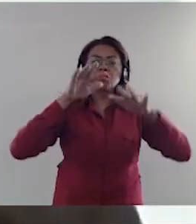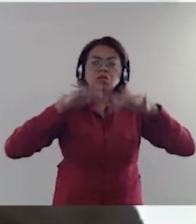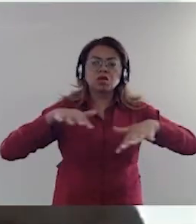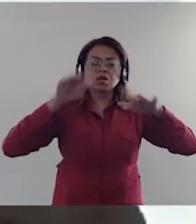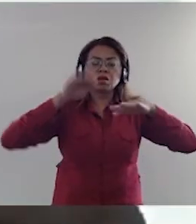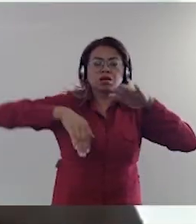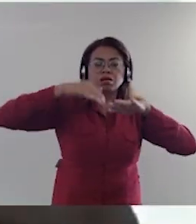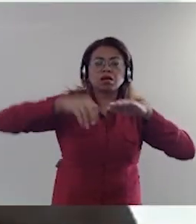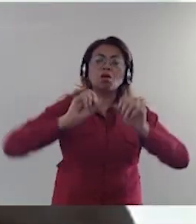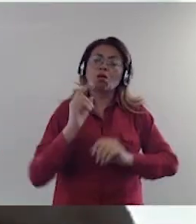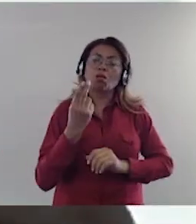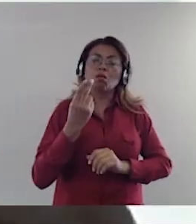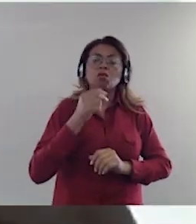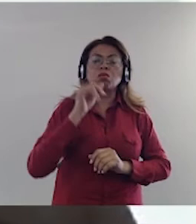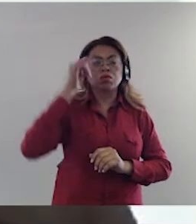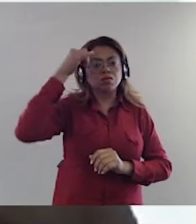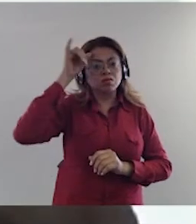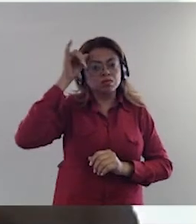ou no campo.